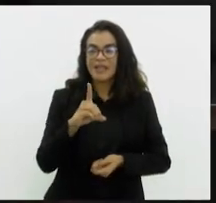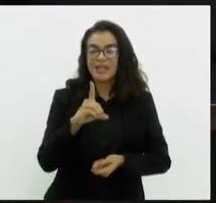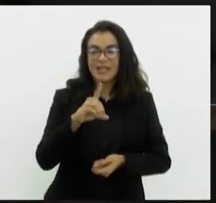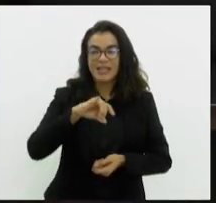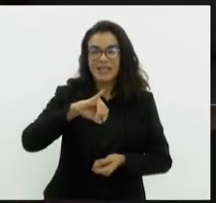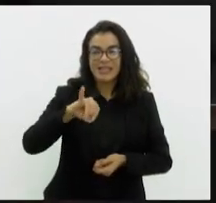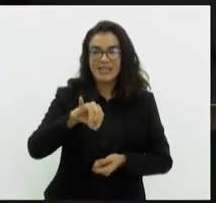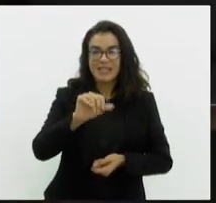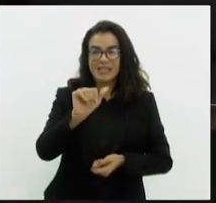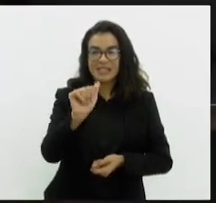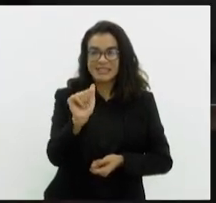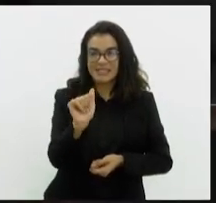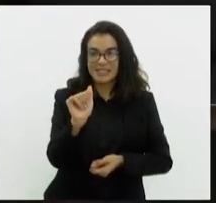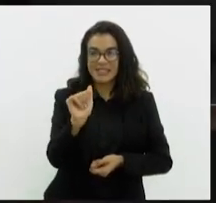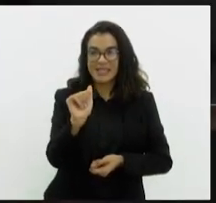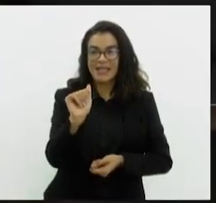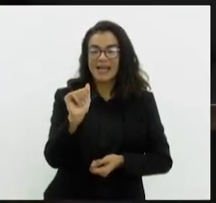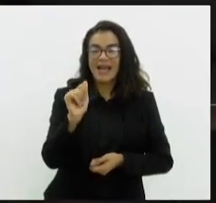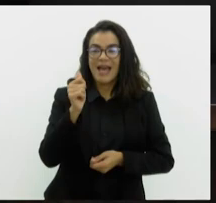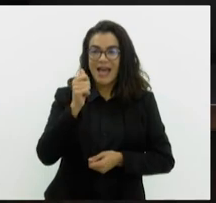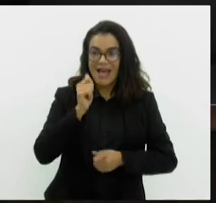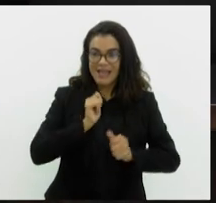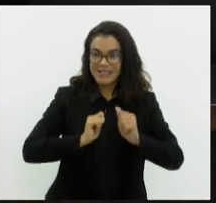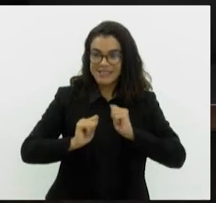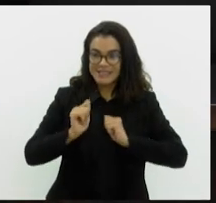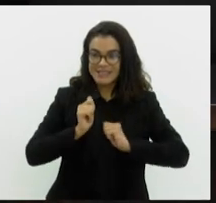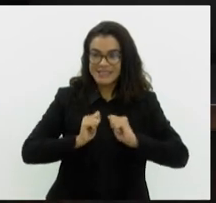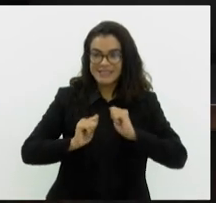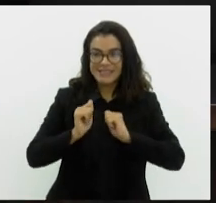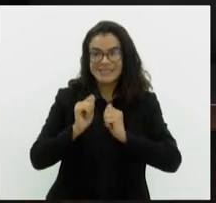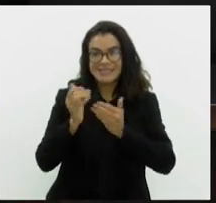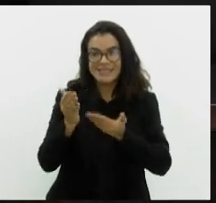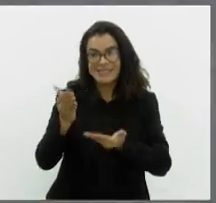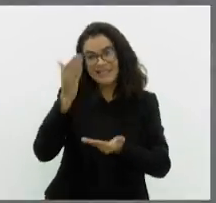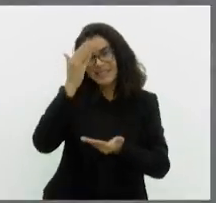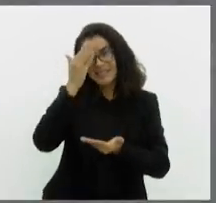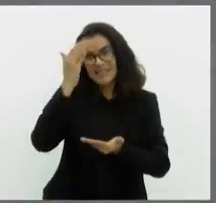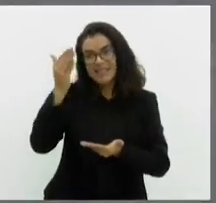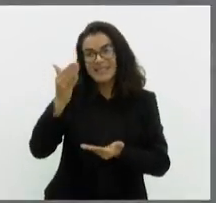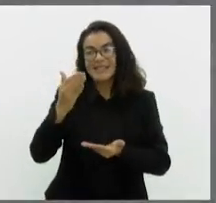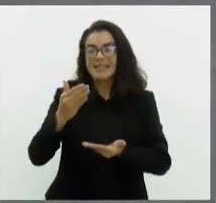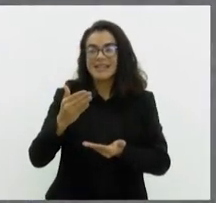A Dija Martins, também atriz, obrigada pela sua presença.